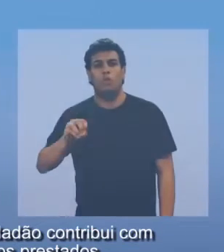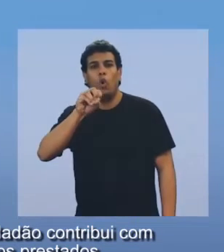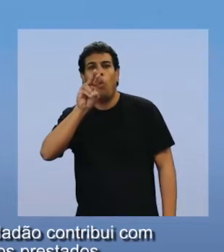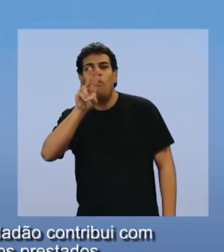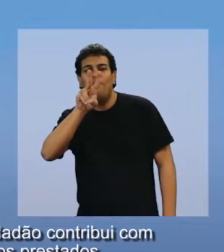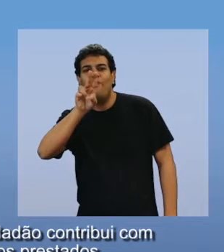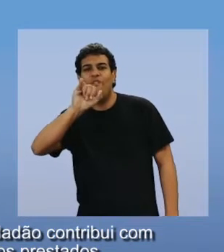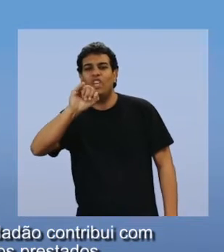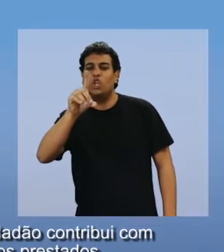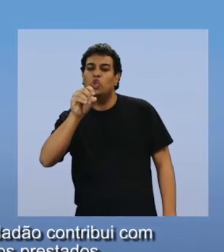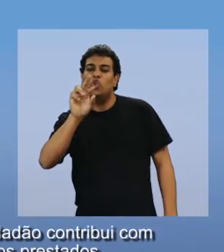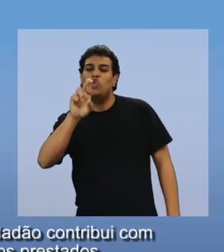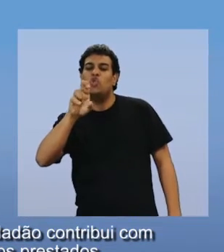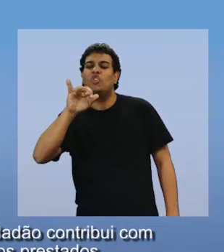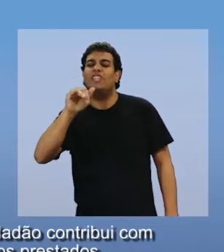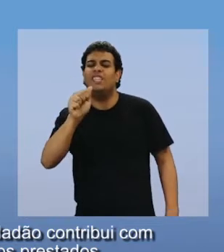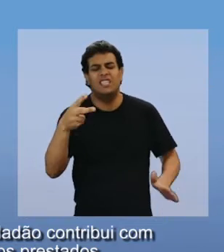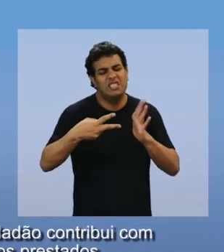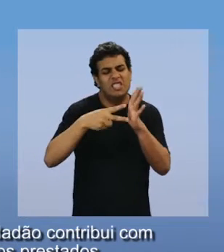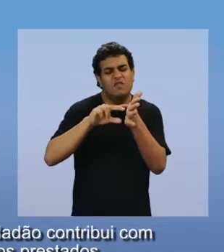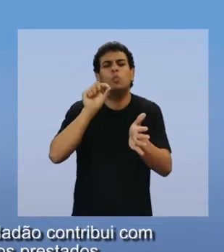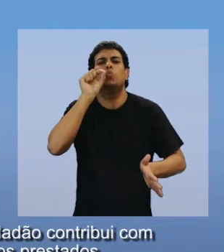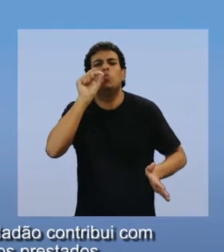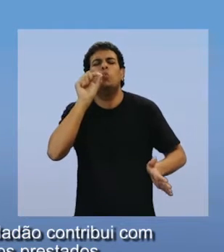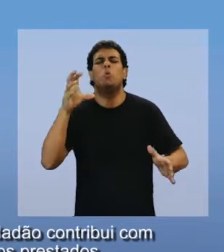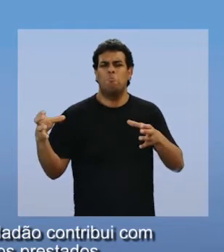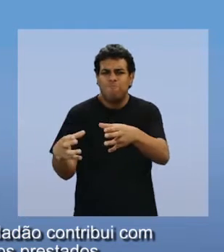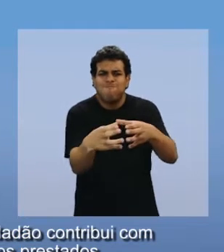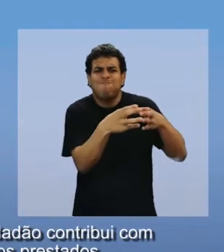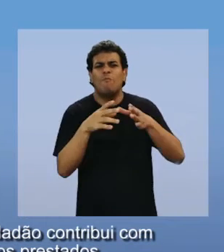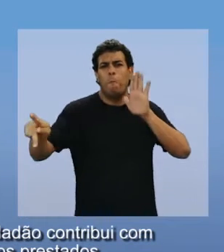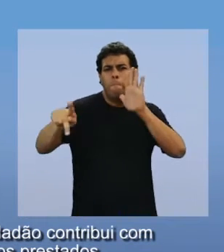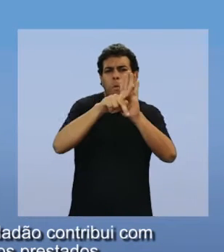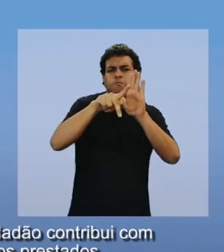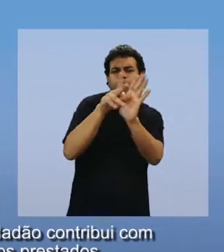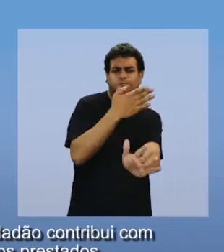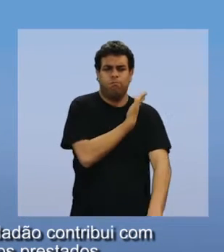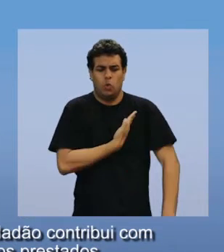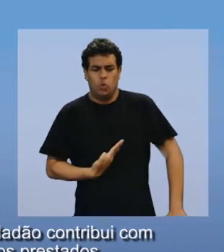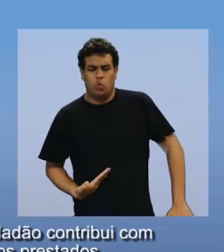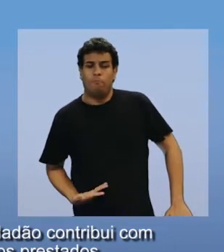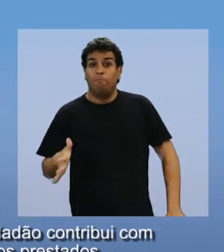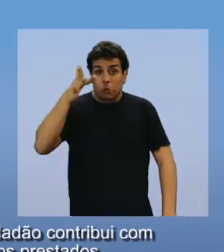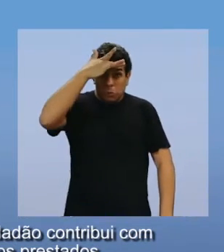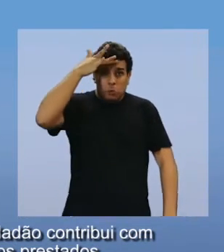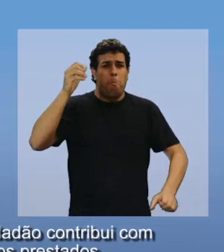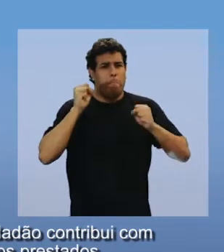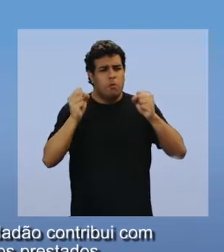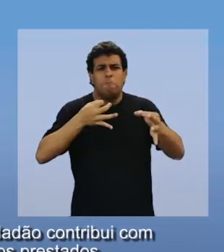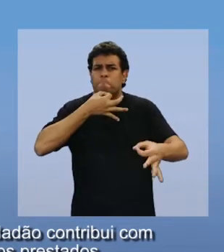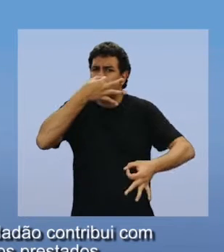A ouvidoria é uma instância de controle e participação social, onde o cidadão contribui com a implementação de